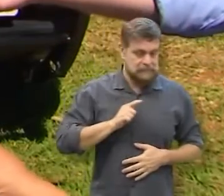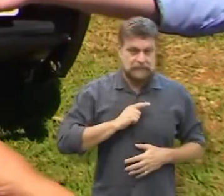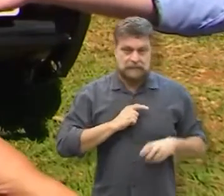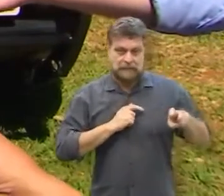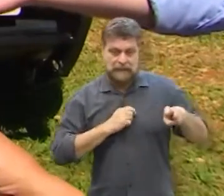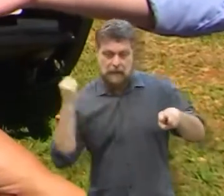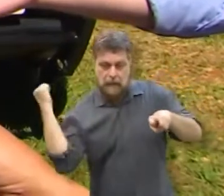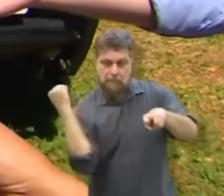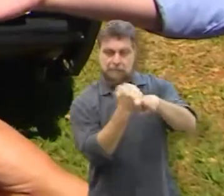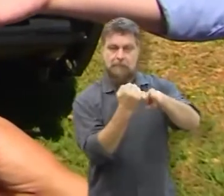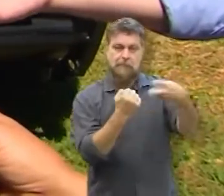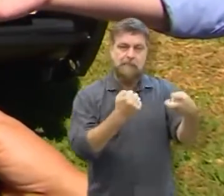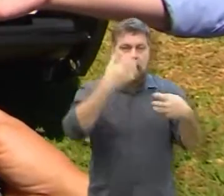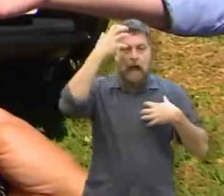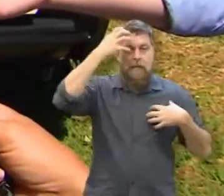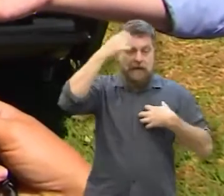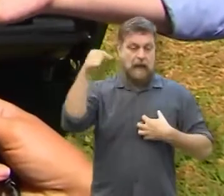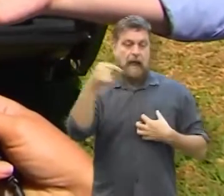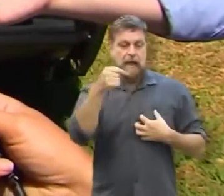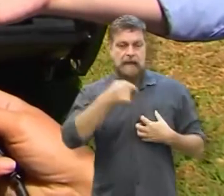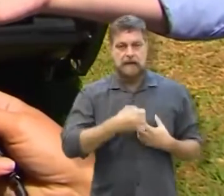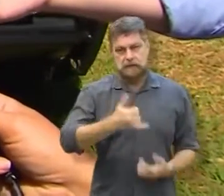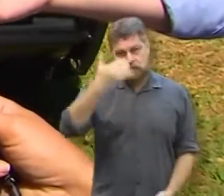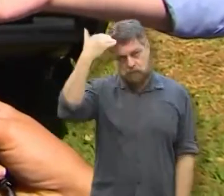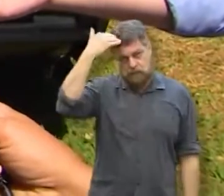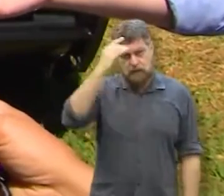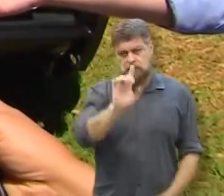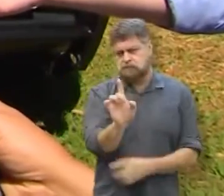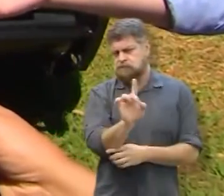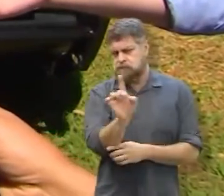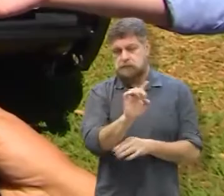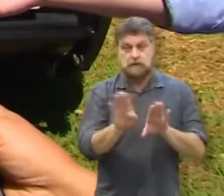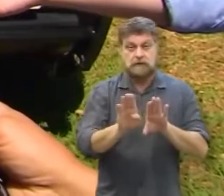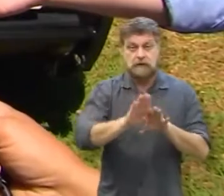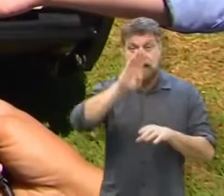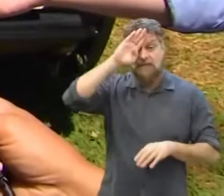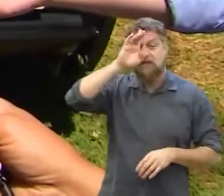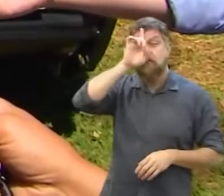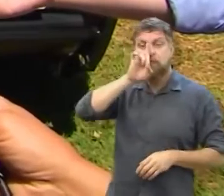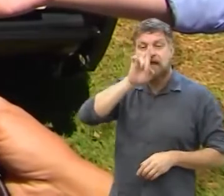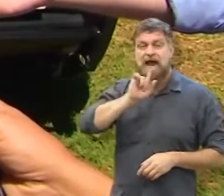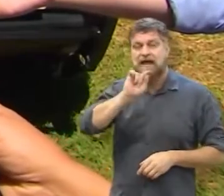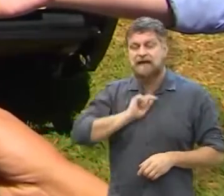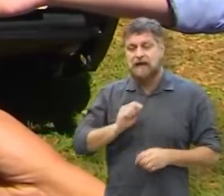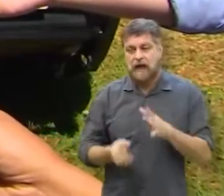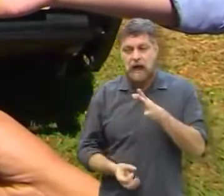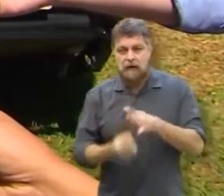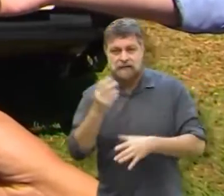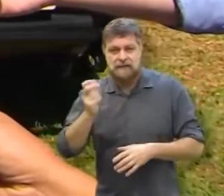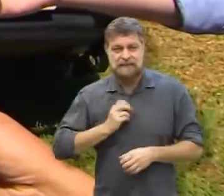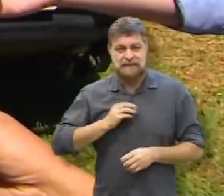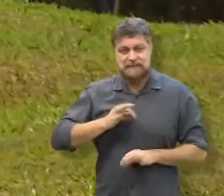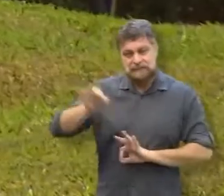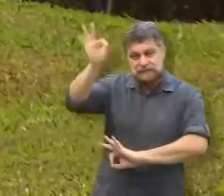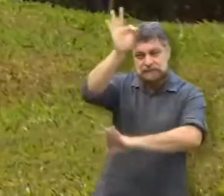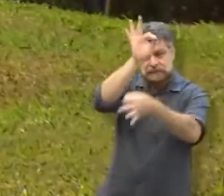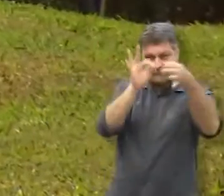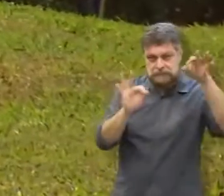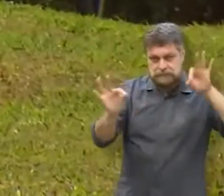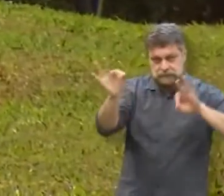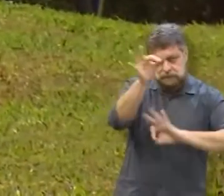não, então nós vamos matar o macaco, porque o macaco é que vai transmitir para a gente. A febre amarela é uma doença transmitida